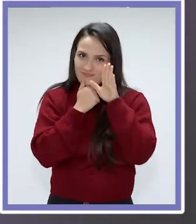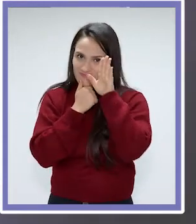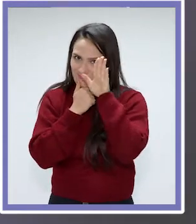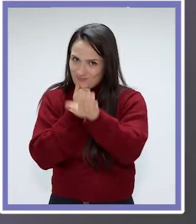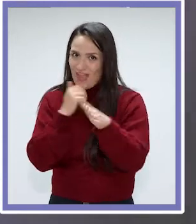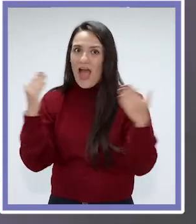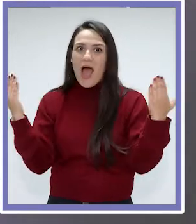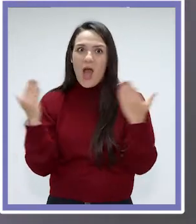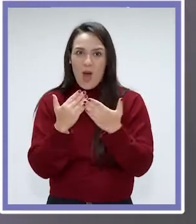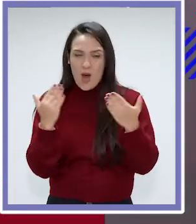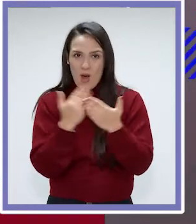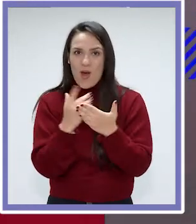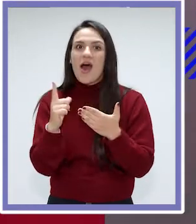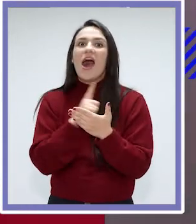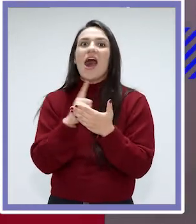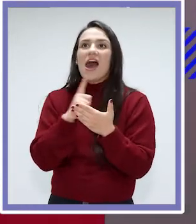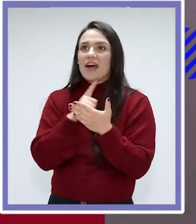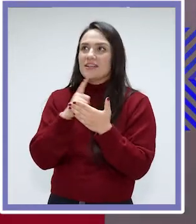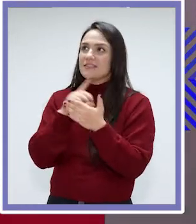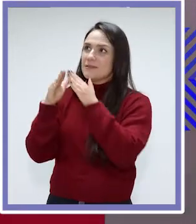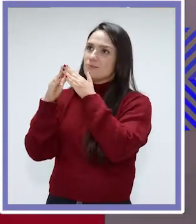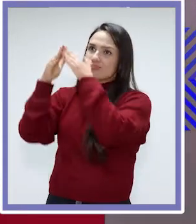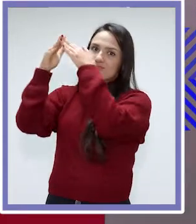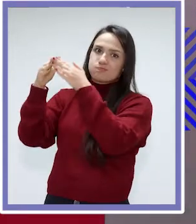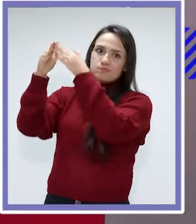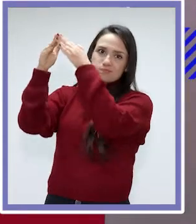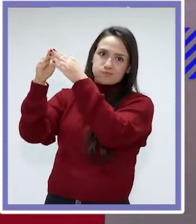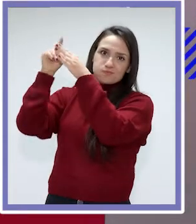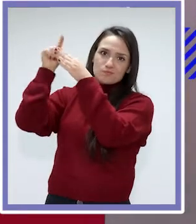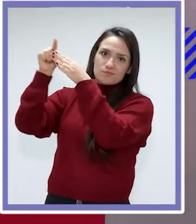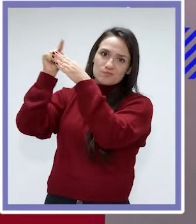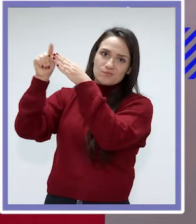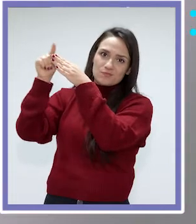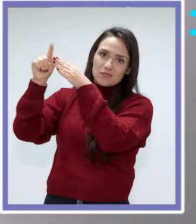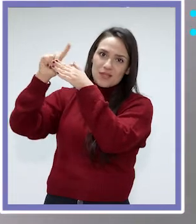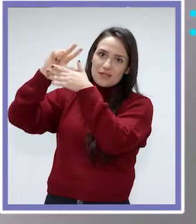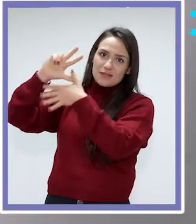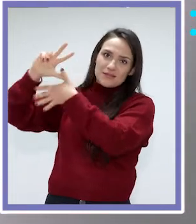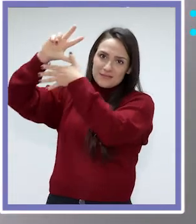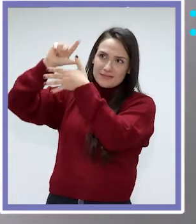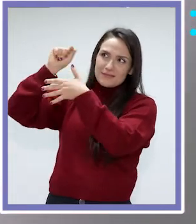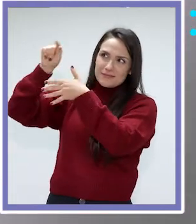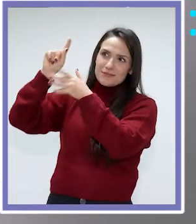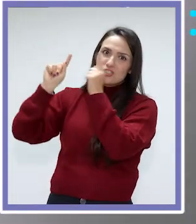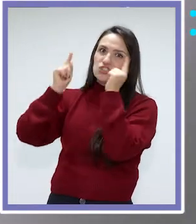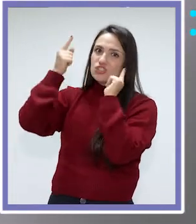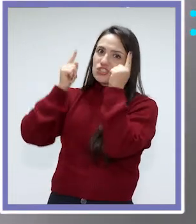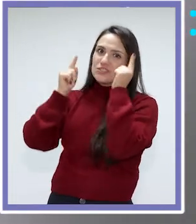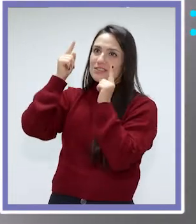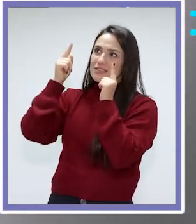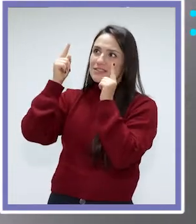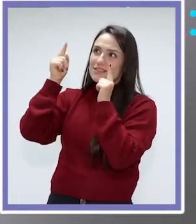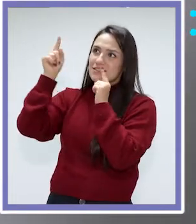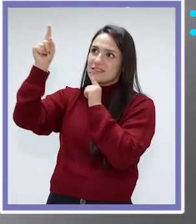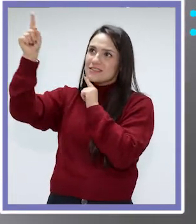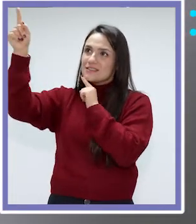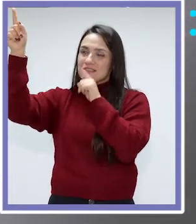da metade desse percurso. Então, a gente está economizando aí. Então, esse percurso que eu mencionei, saindo do